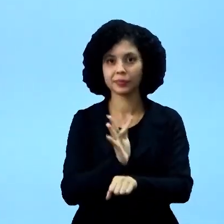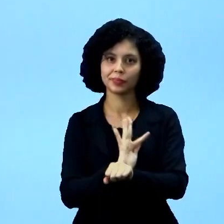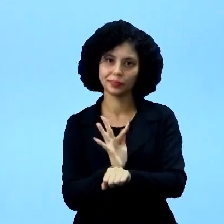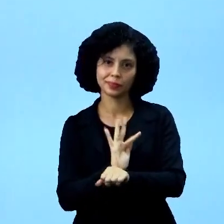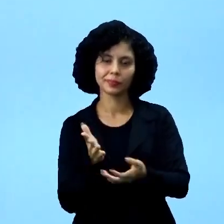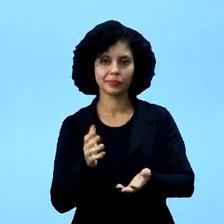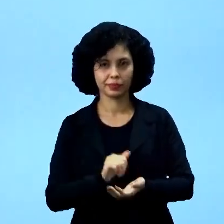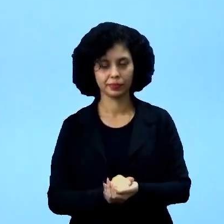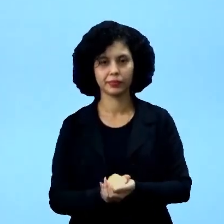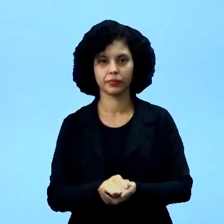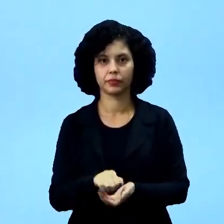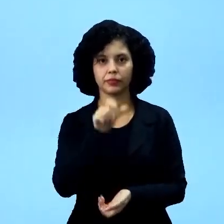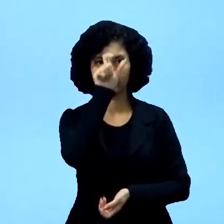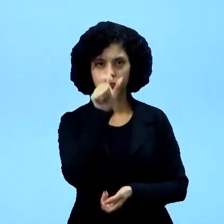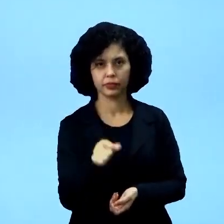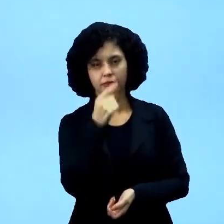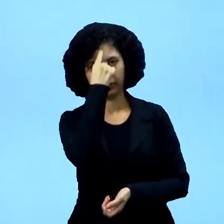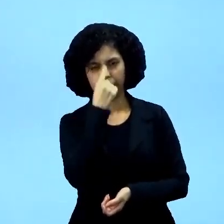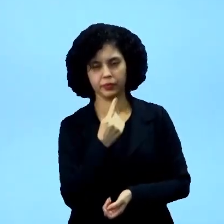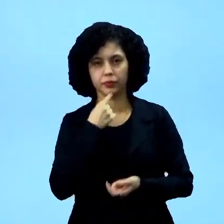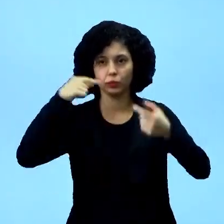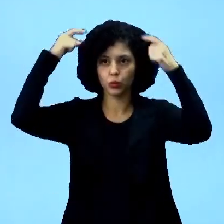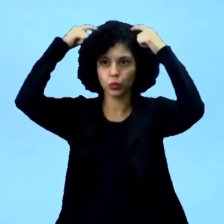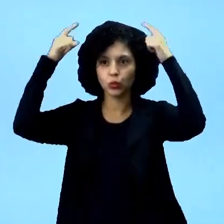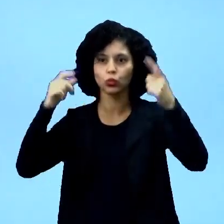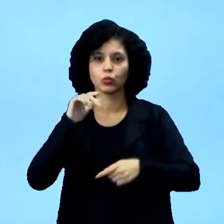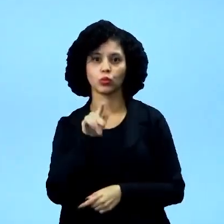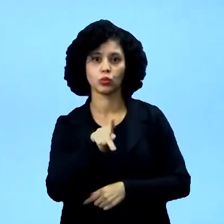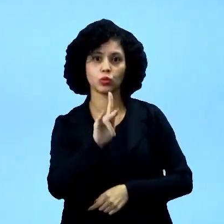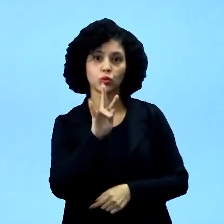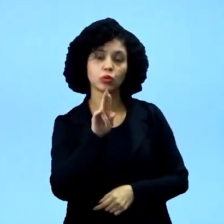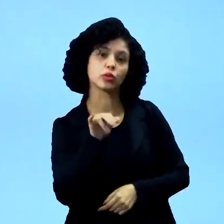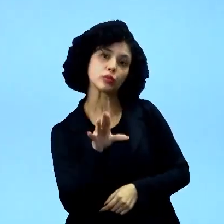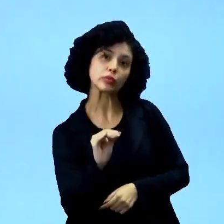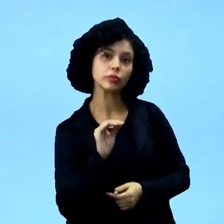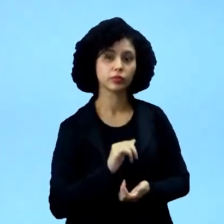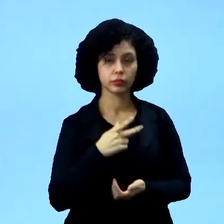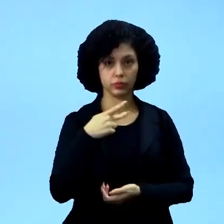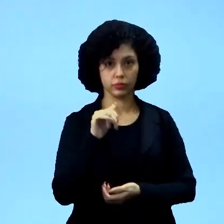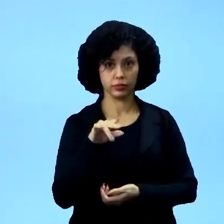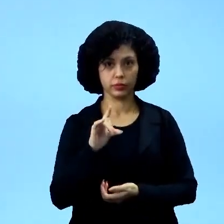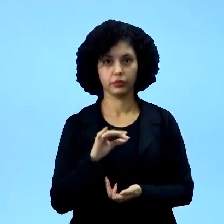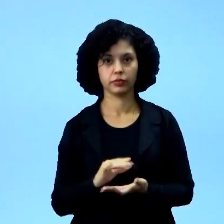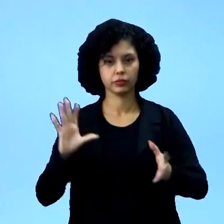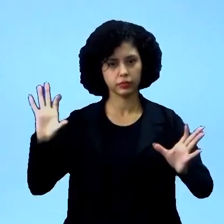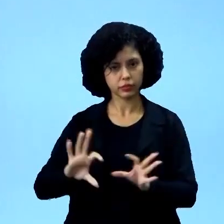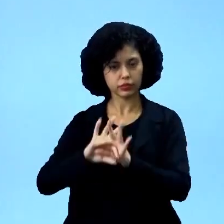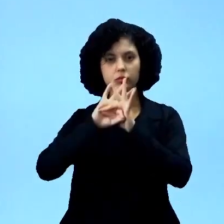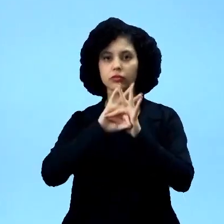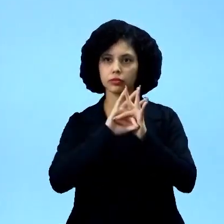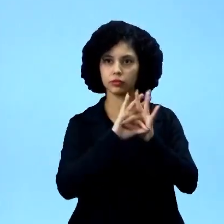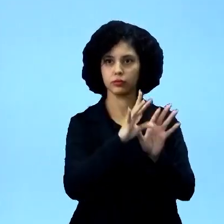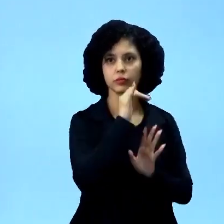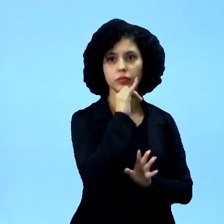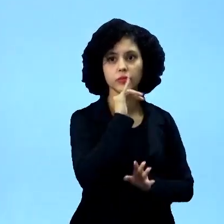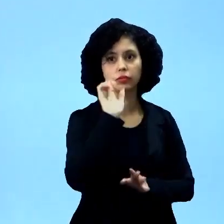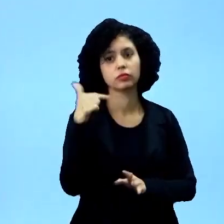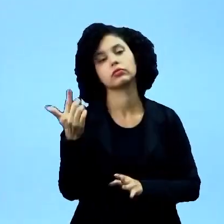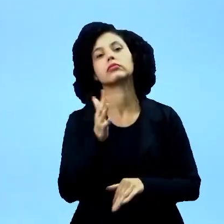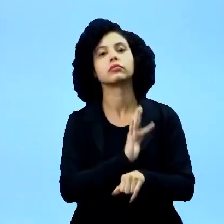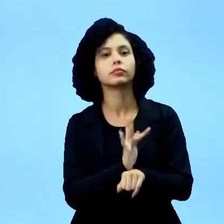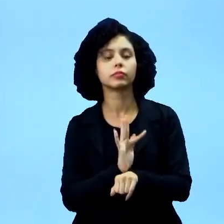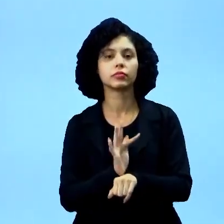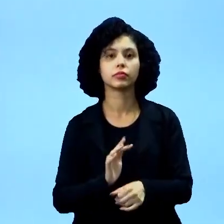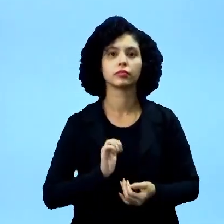então você tem ali a imagem dos movimentos da natureza, tudo ali meio relacionado. Por exemplo, outro filme